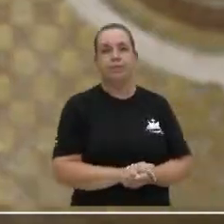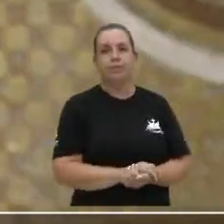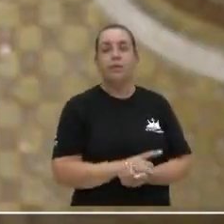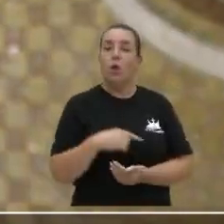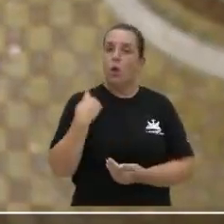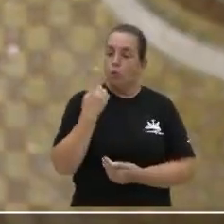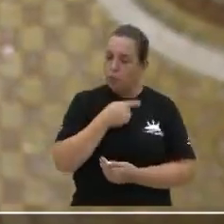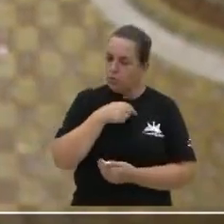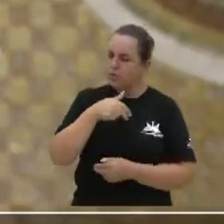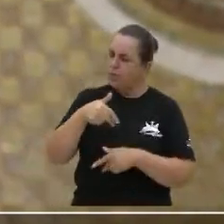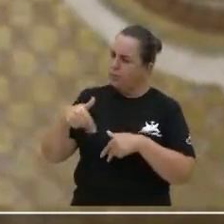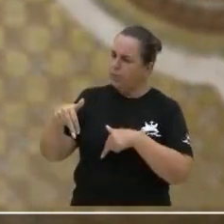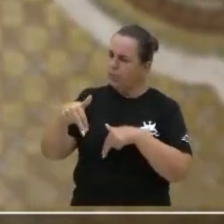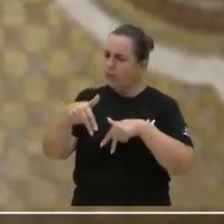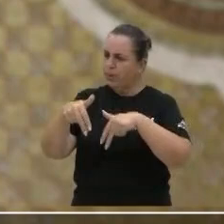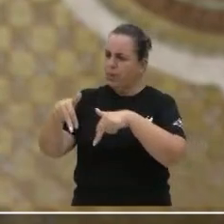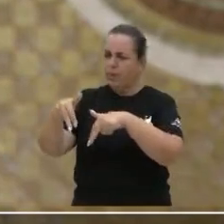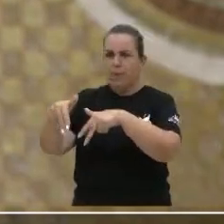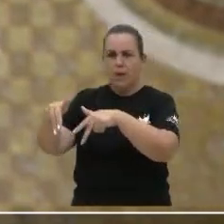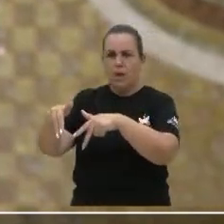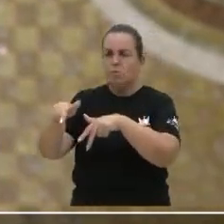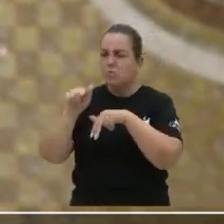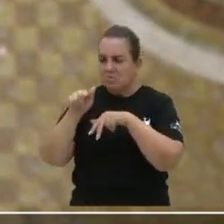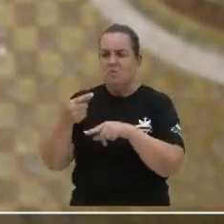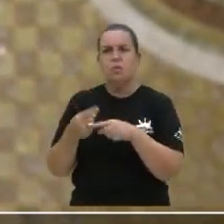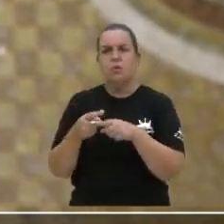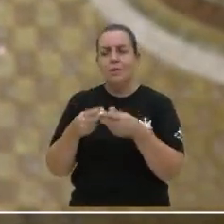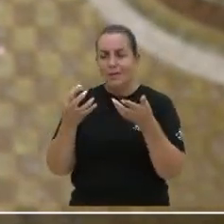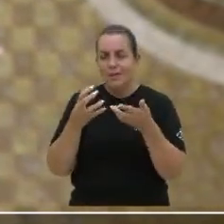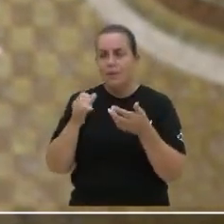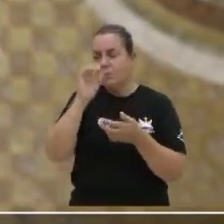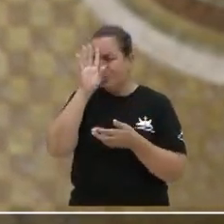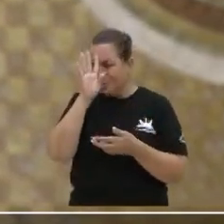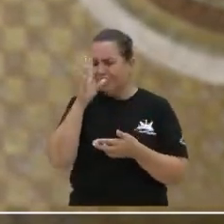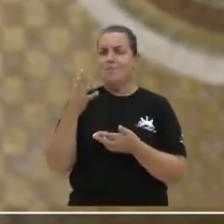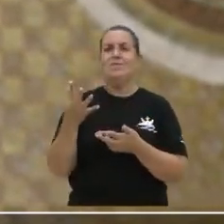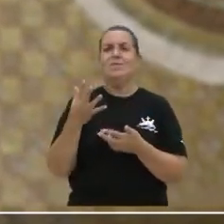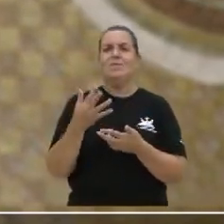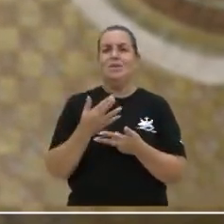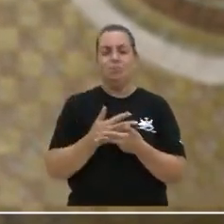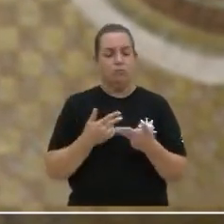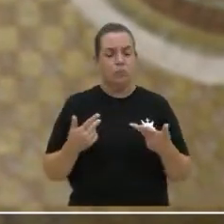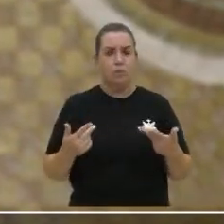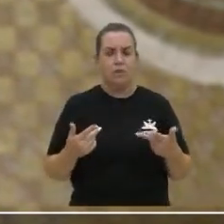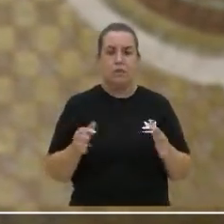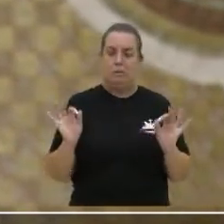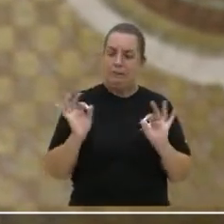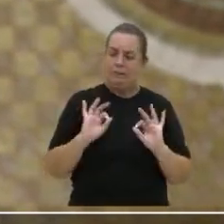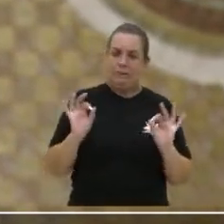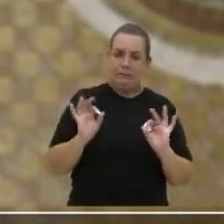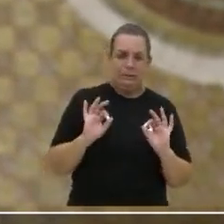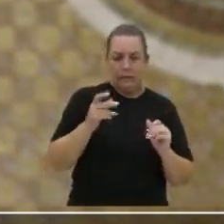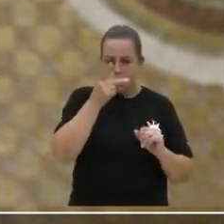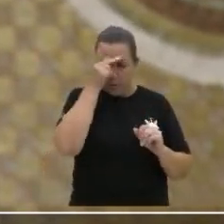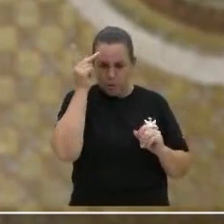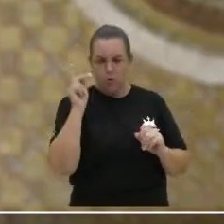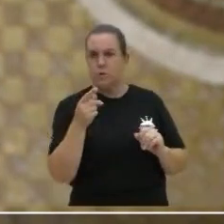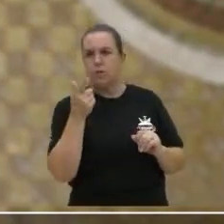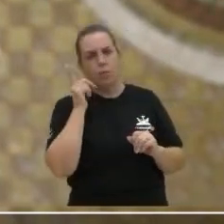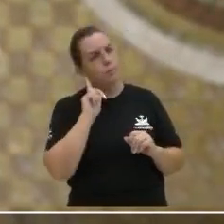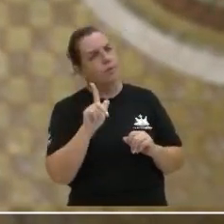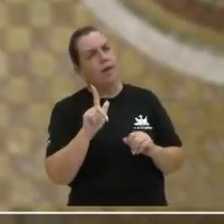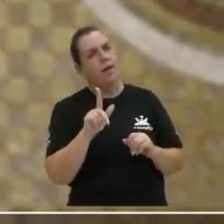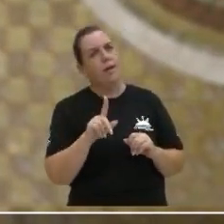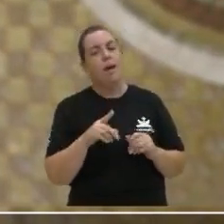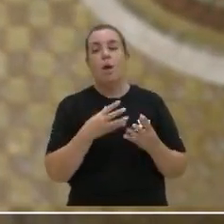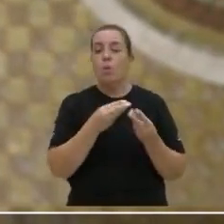Nós caminhamos por uma solução. nem todos sobreviveremos